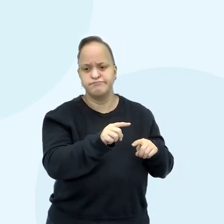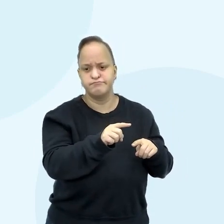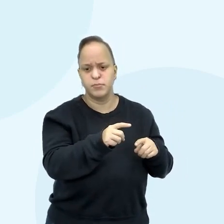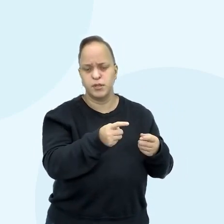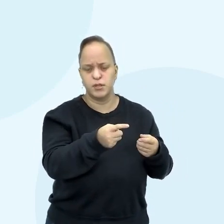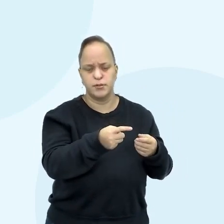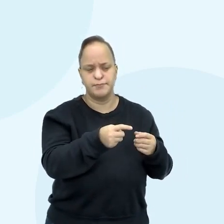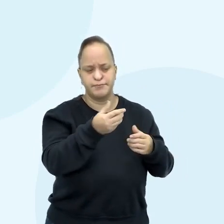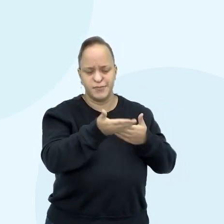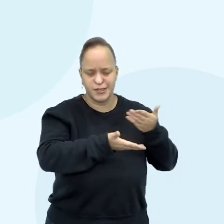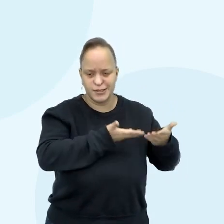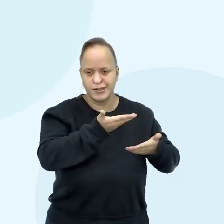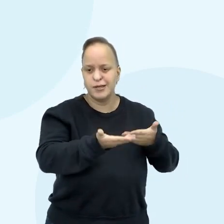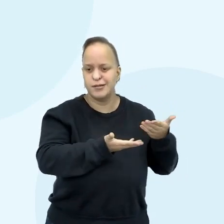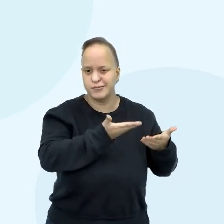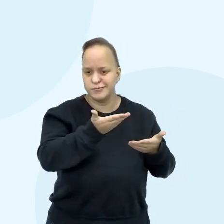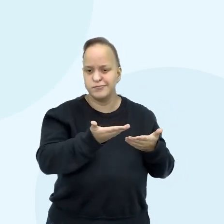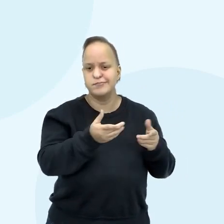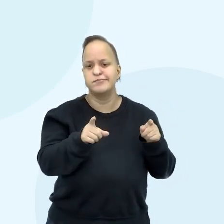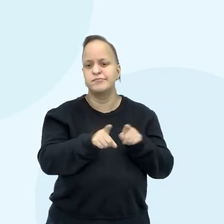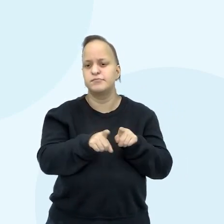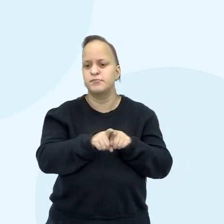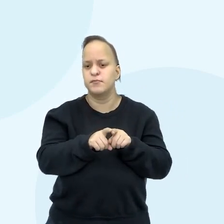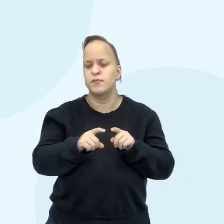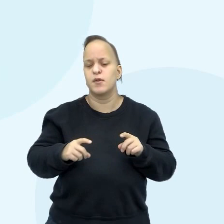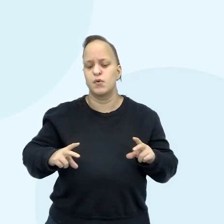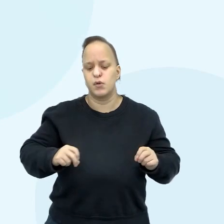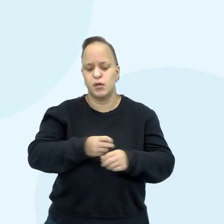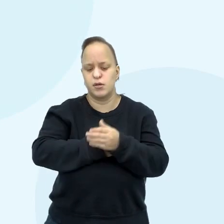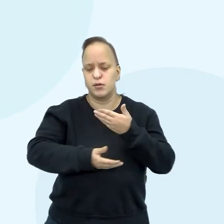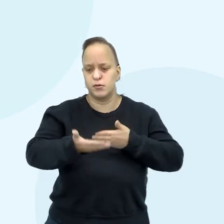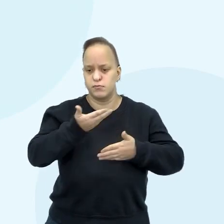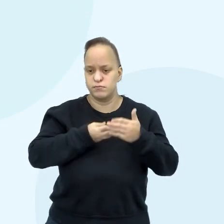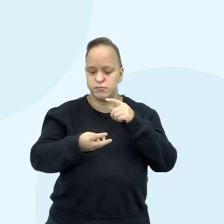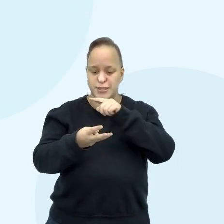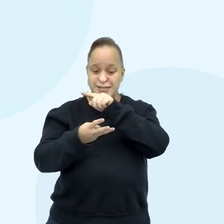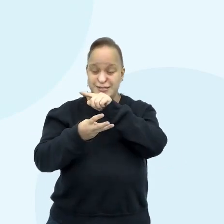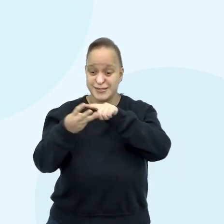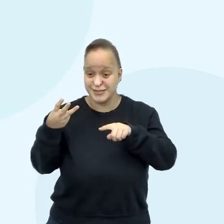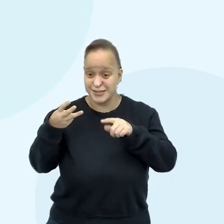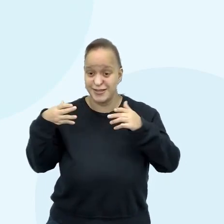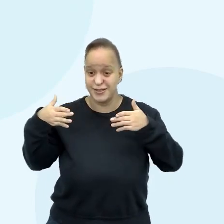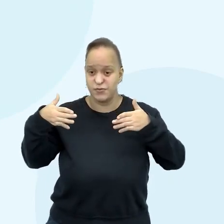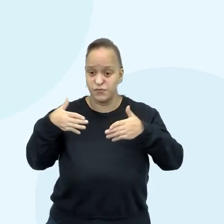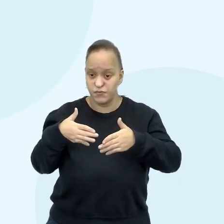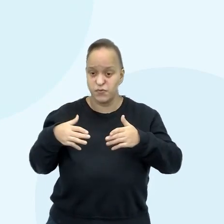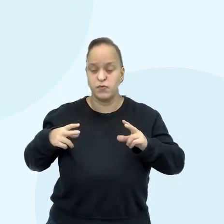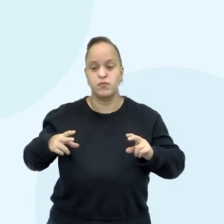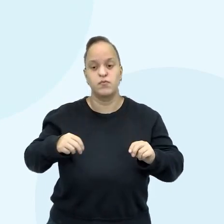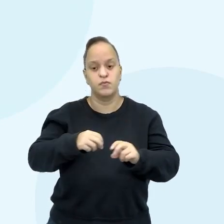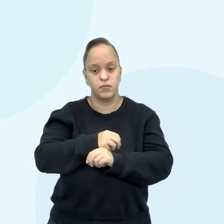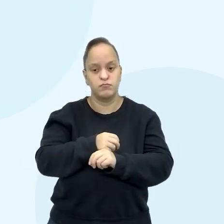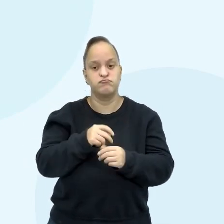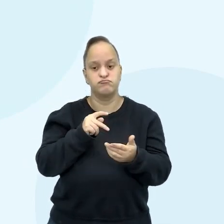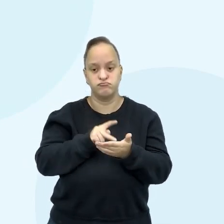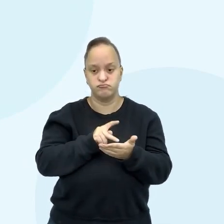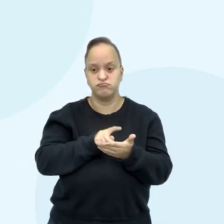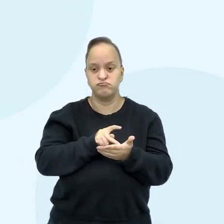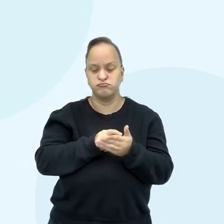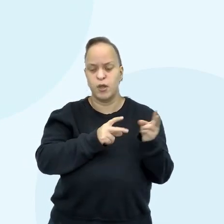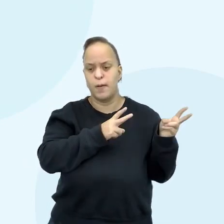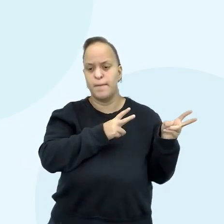tratamento do câncer, né, ou seja, as três elas são muito utilizadas para tratamento de câncer, né. Podemos